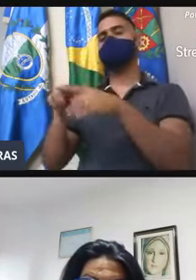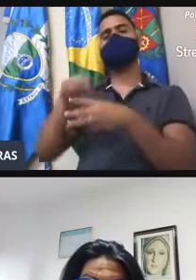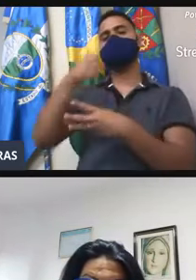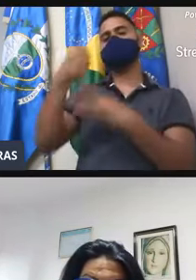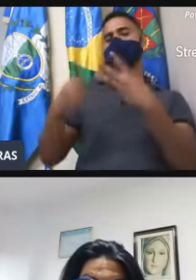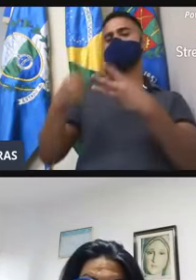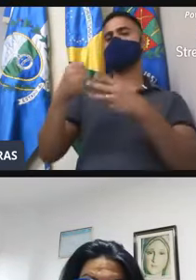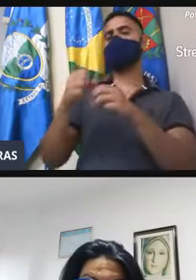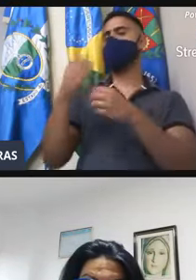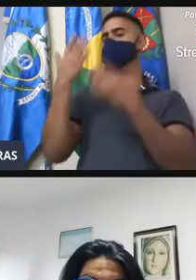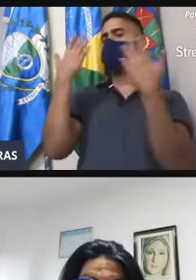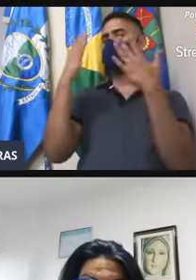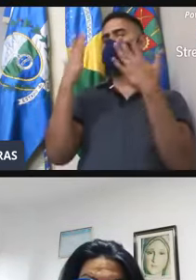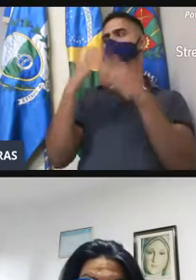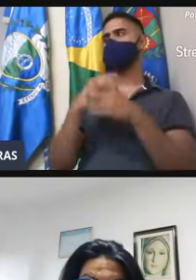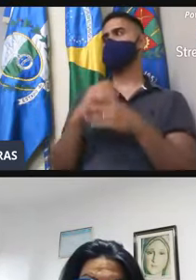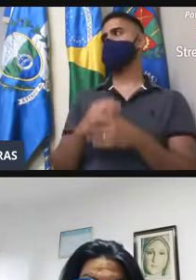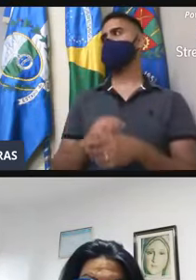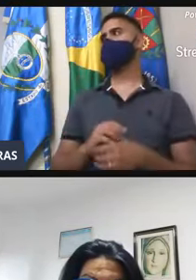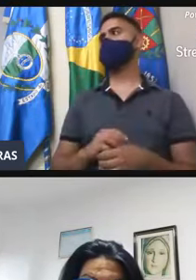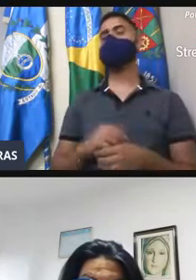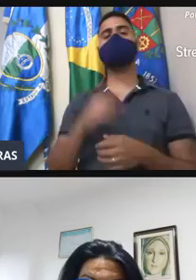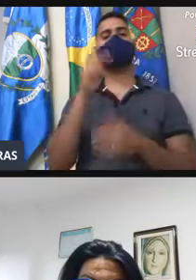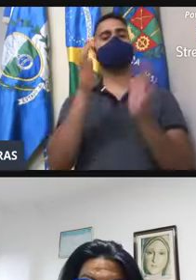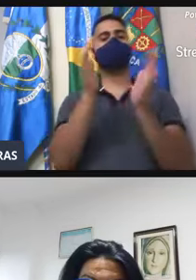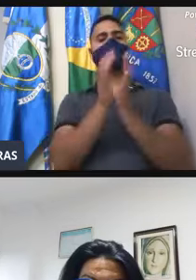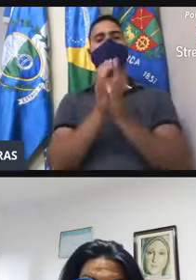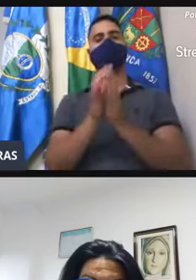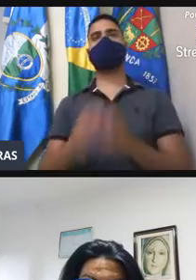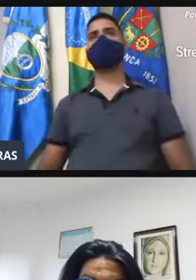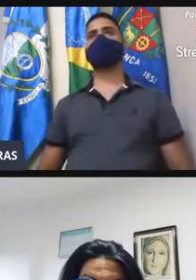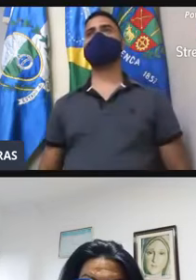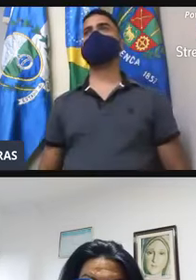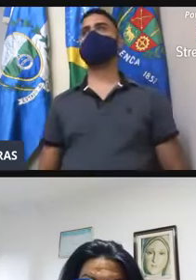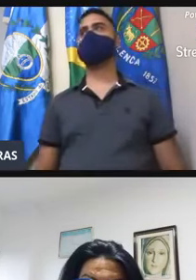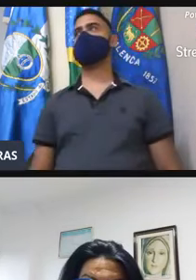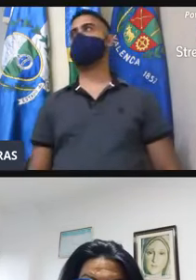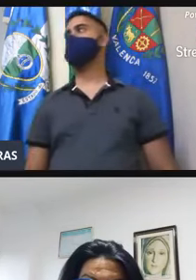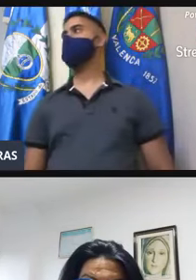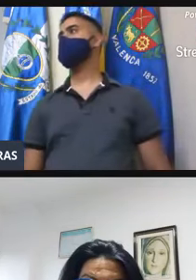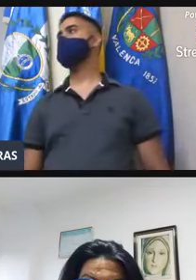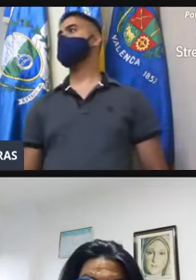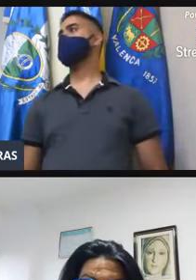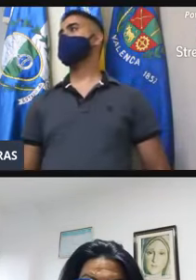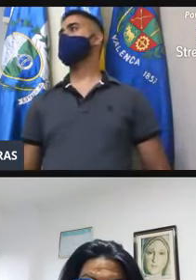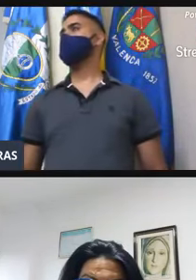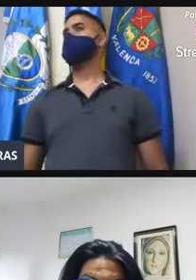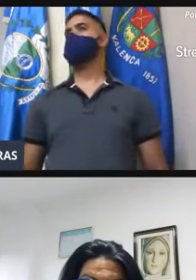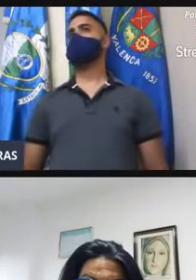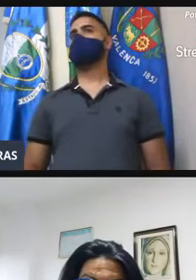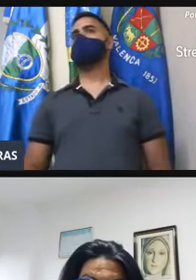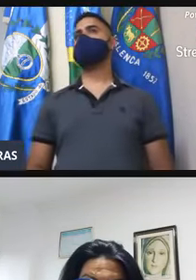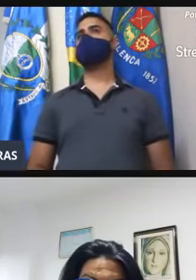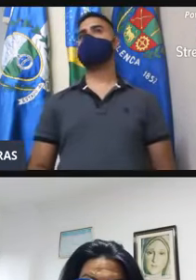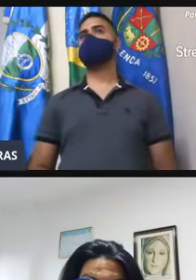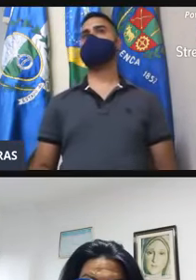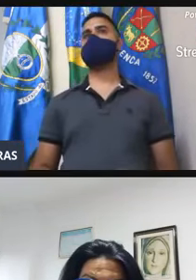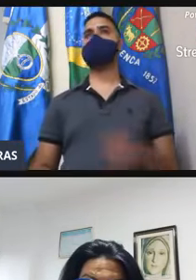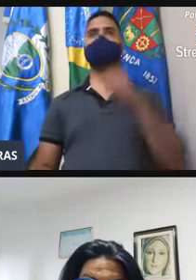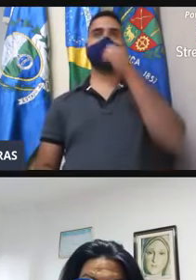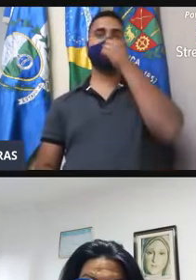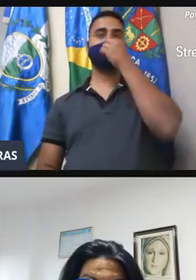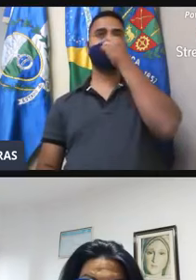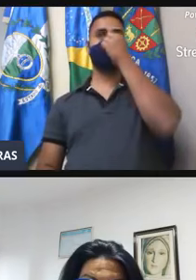Executivo. Parabéns, parabéns a toda a sua equipe e fique com Deus. Próximo vereador, Marcelo de São Isabel.